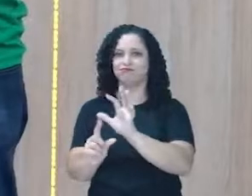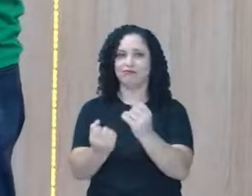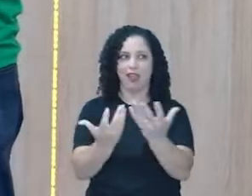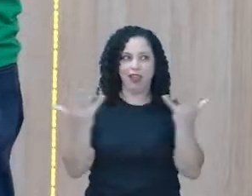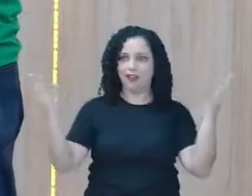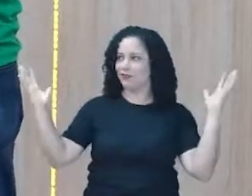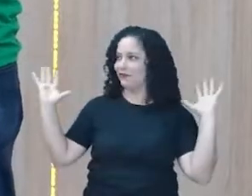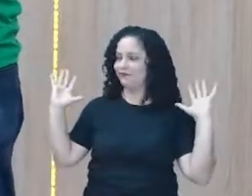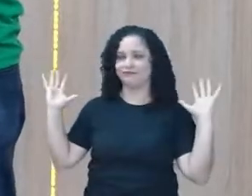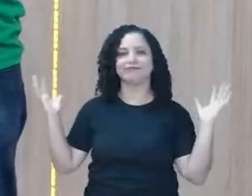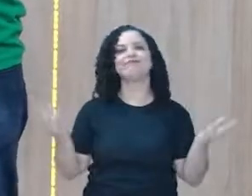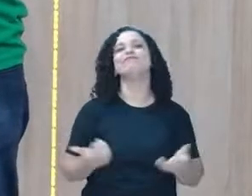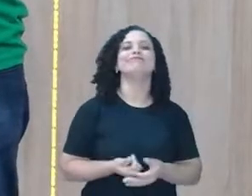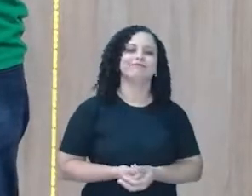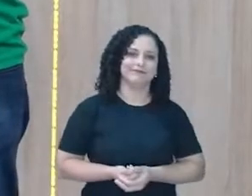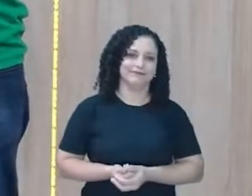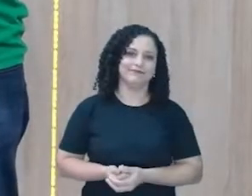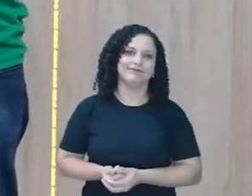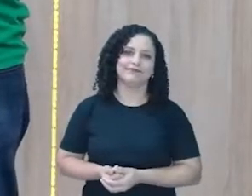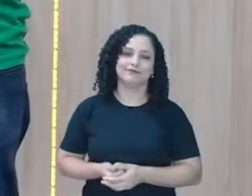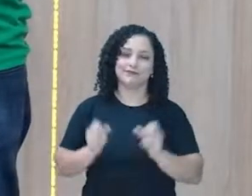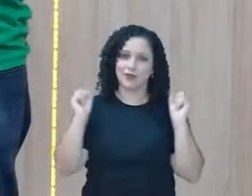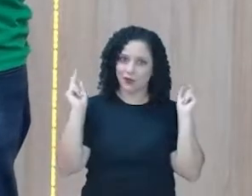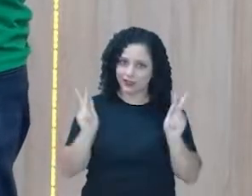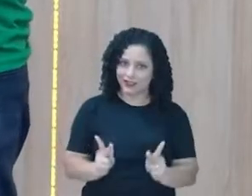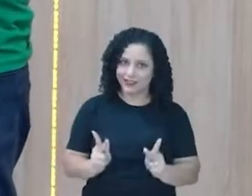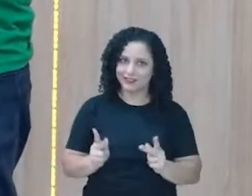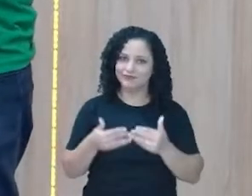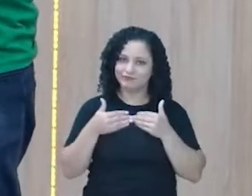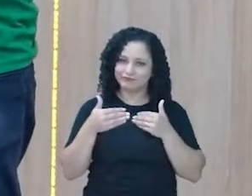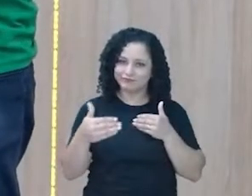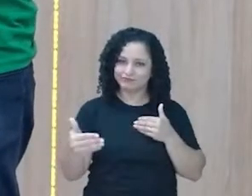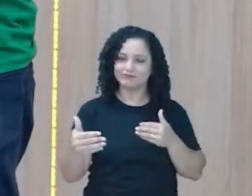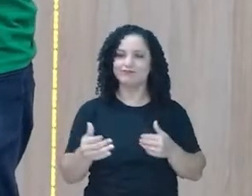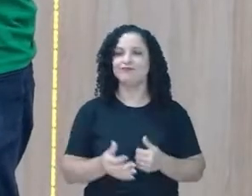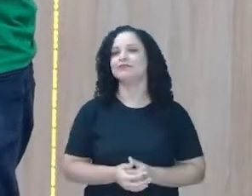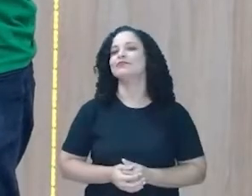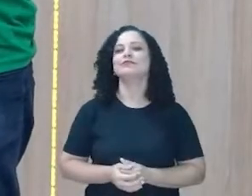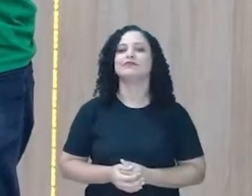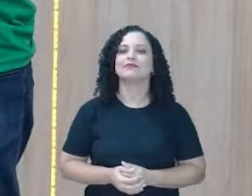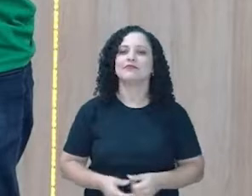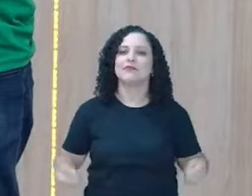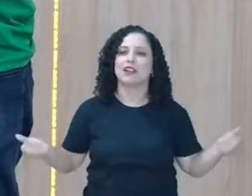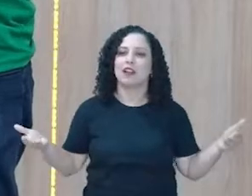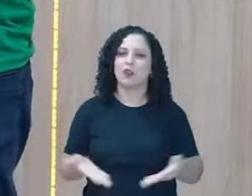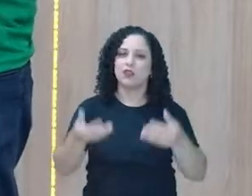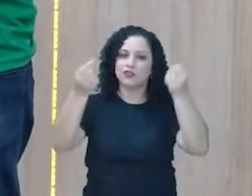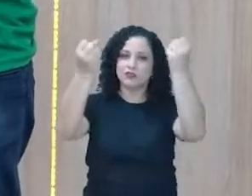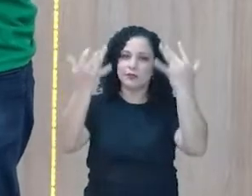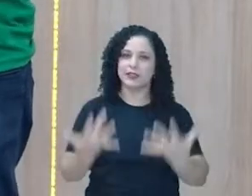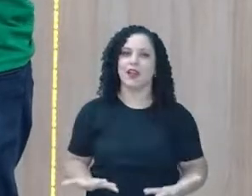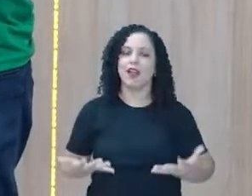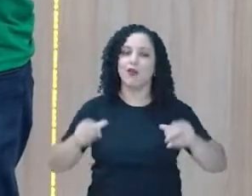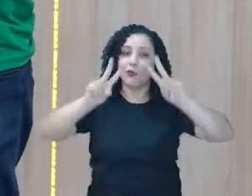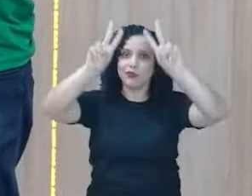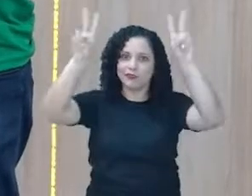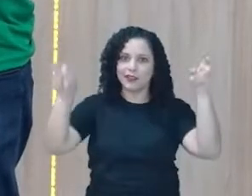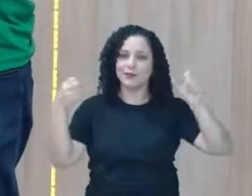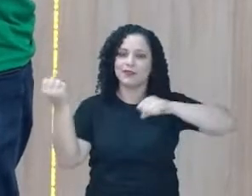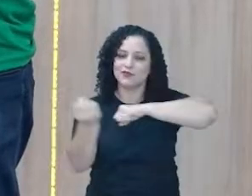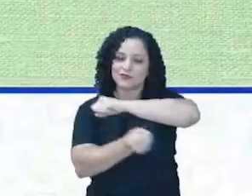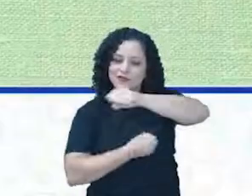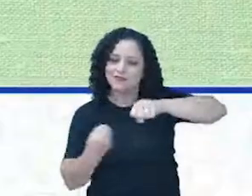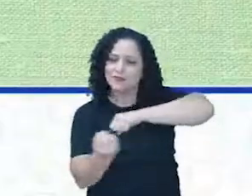espaço, a transformar o nosso espaço. Ok, pessoal, vamos seguir aqui falando de sustentabilidade.